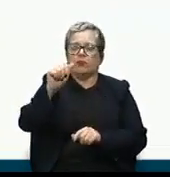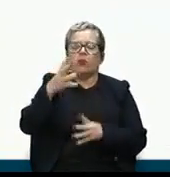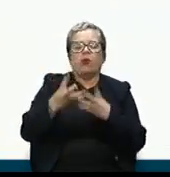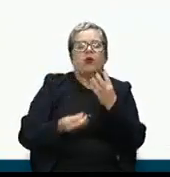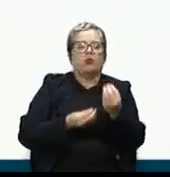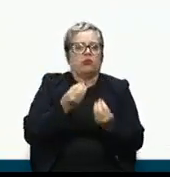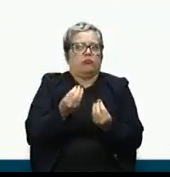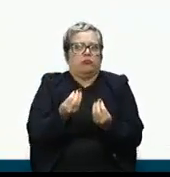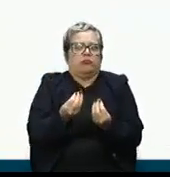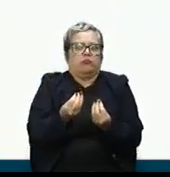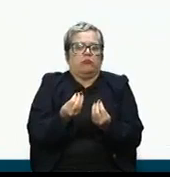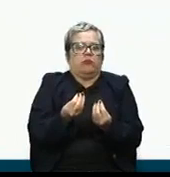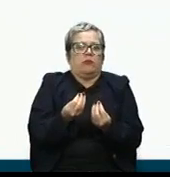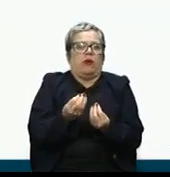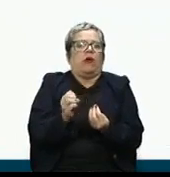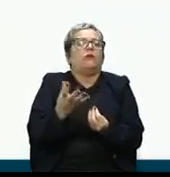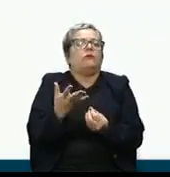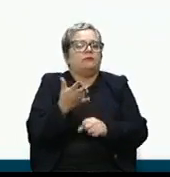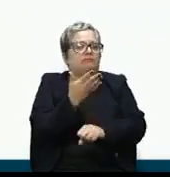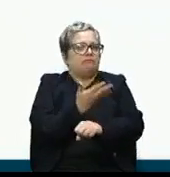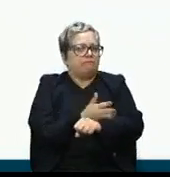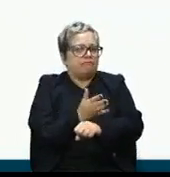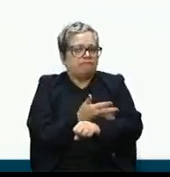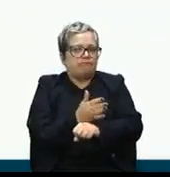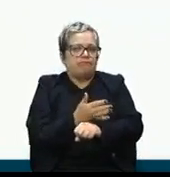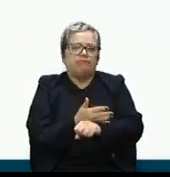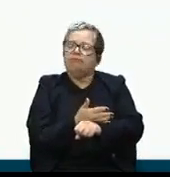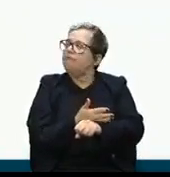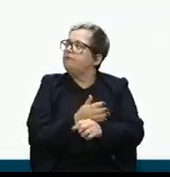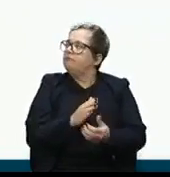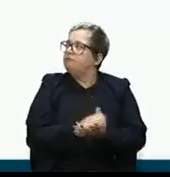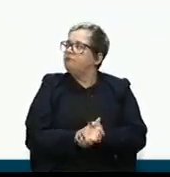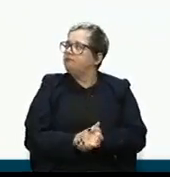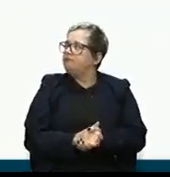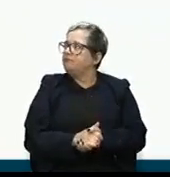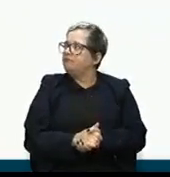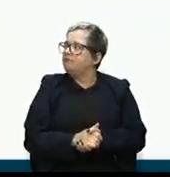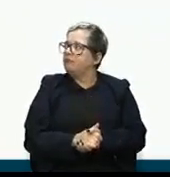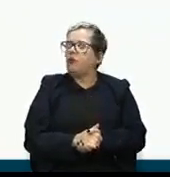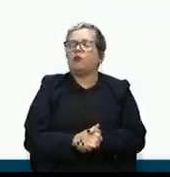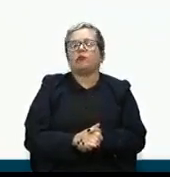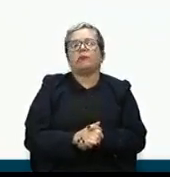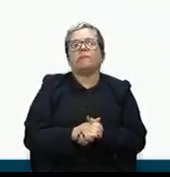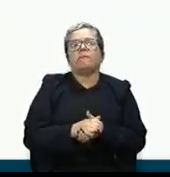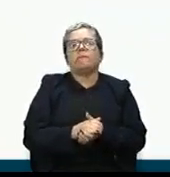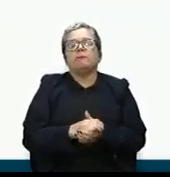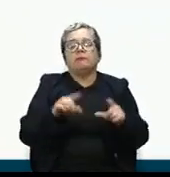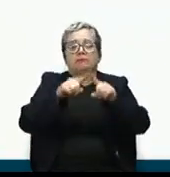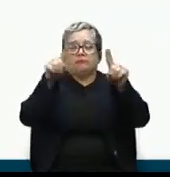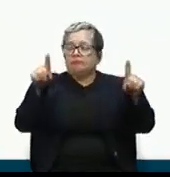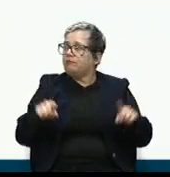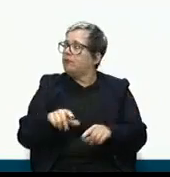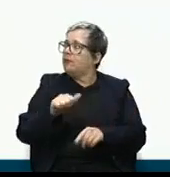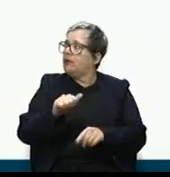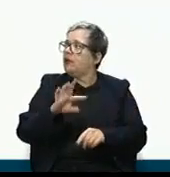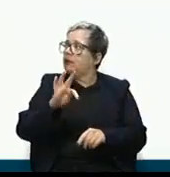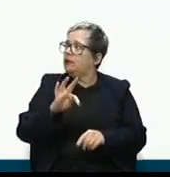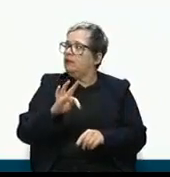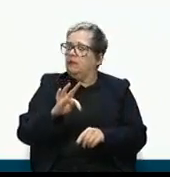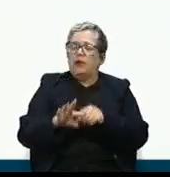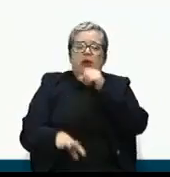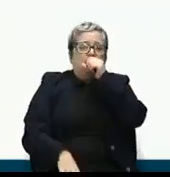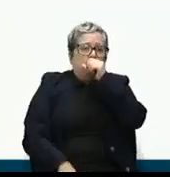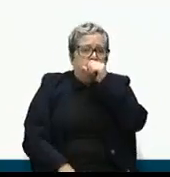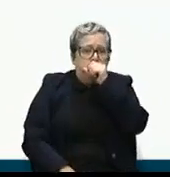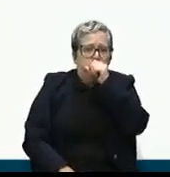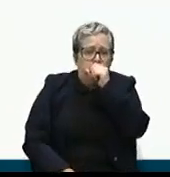A. Como que isso é posto na prática? Então, ó, nós vamos fazer aqui a matriz AT, que é denominada transposta de A. Então,